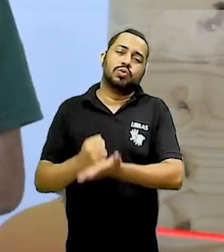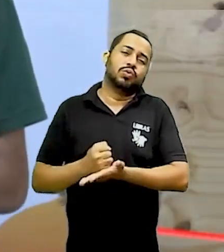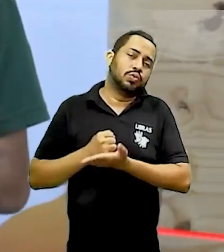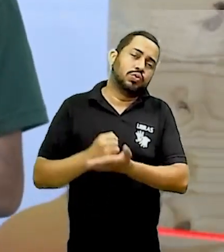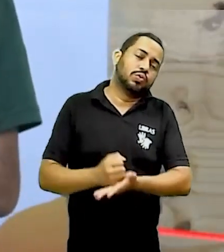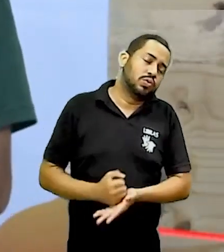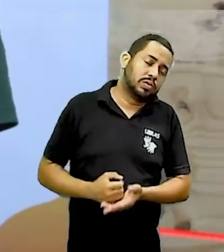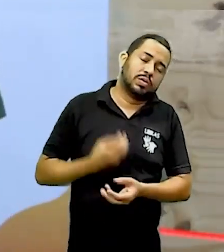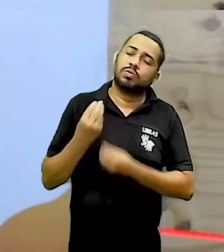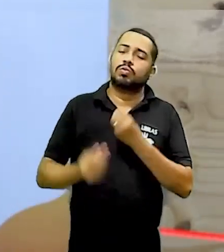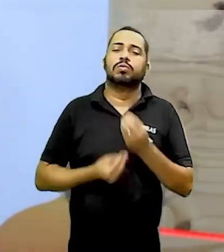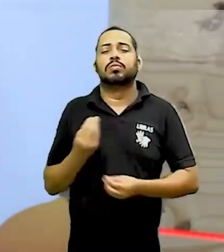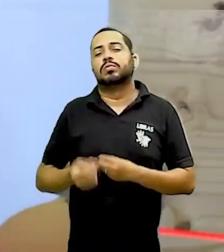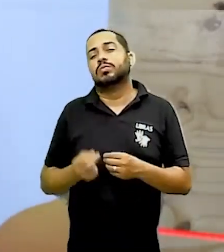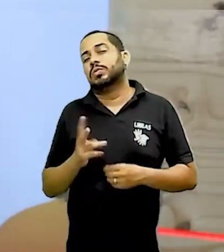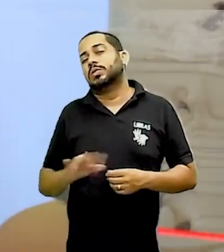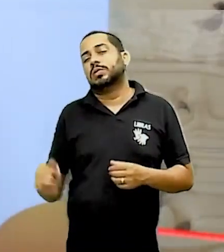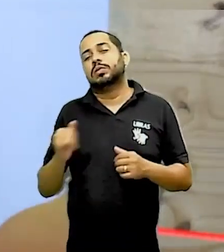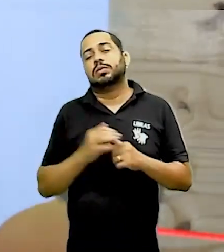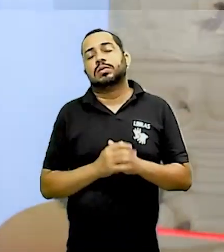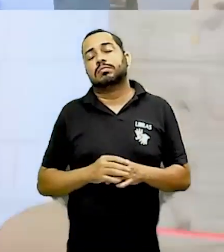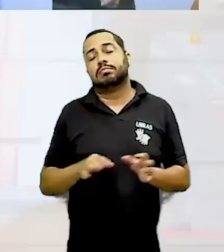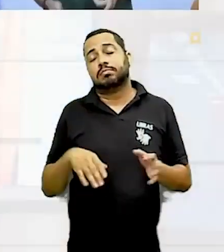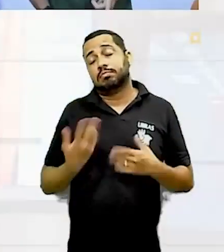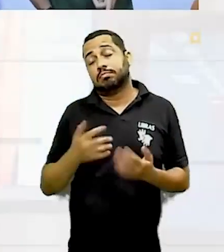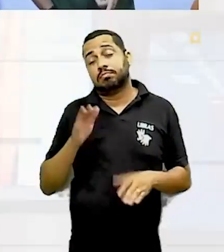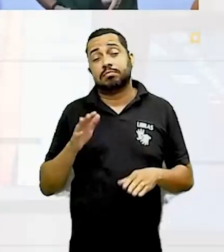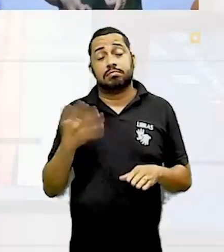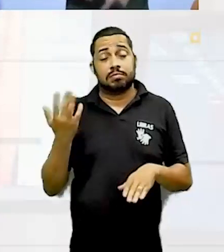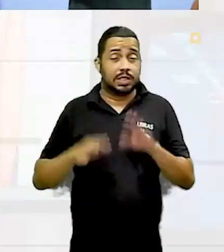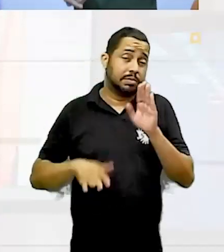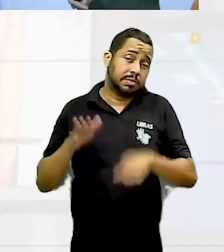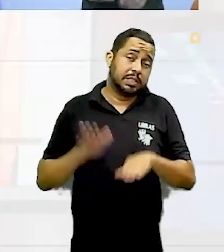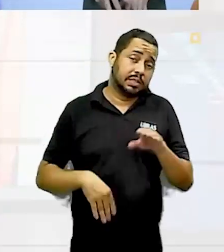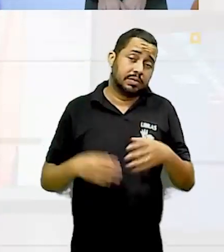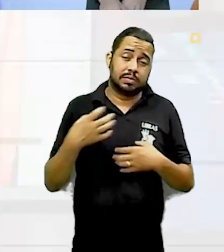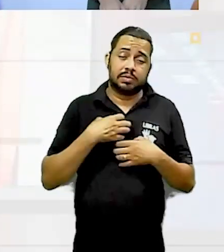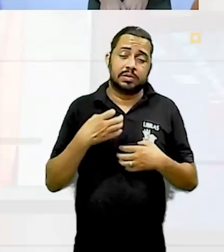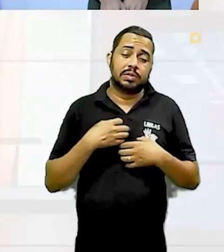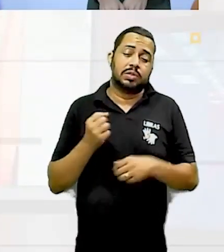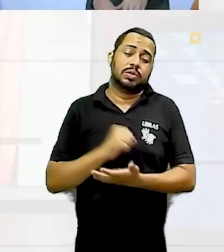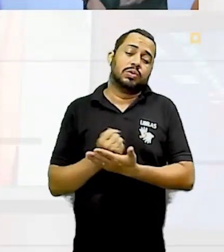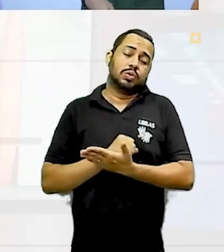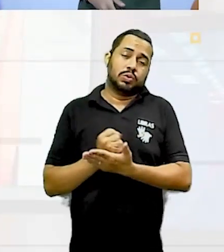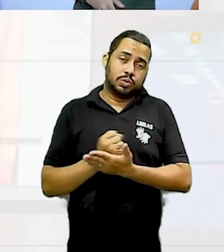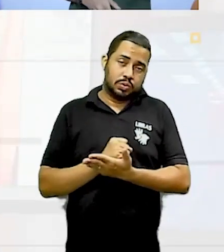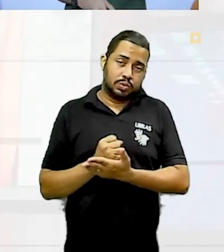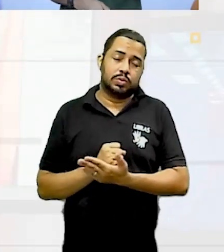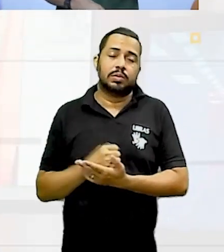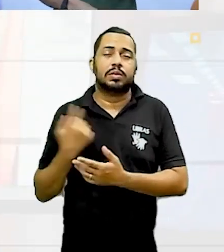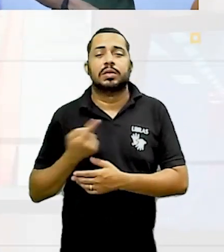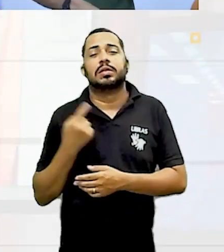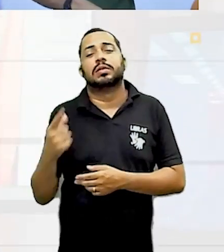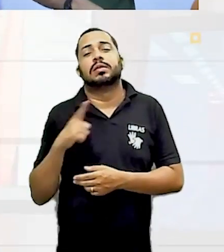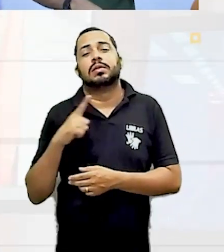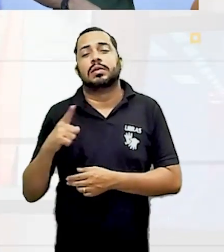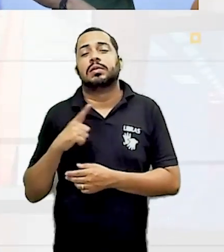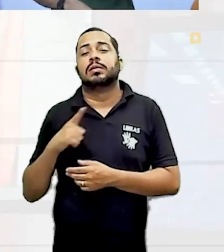cooperativo, como é que vai ser o jogo? Bom, e dependendo do estilo do jogo e do gênero dele, a gente